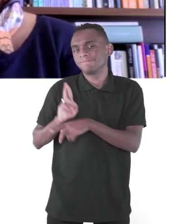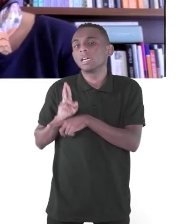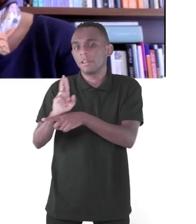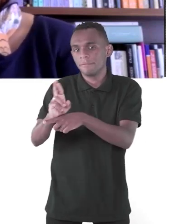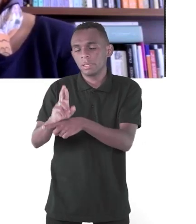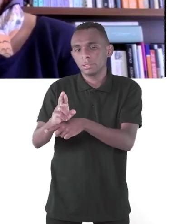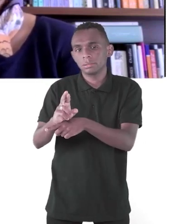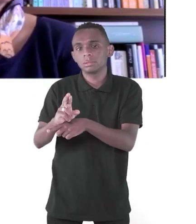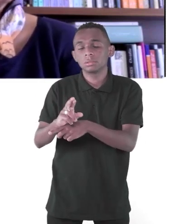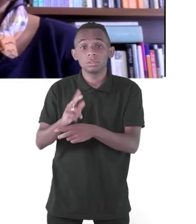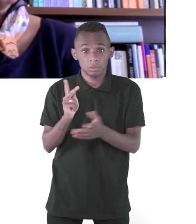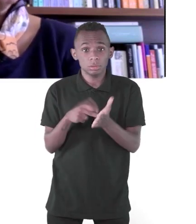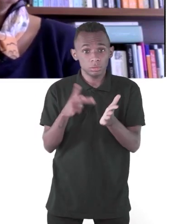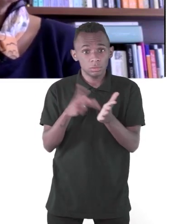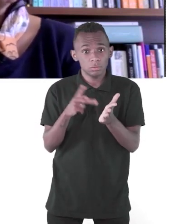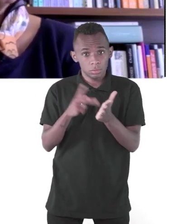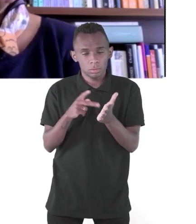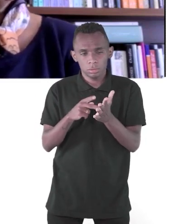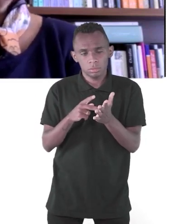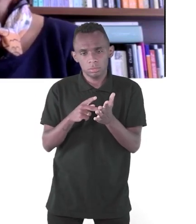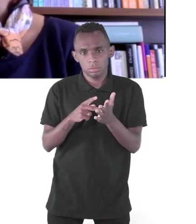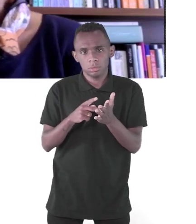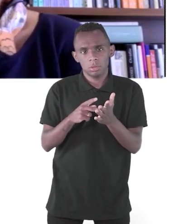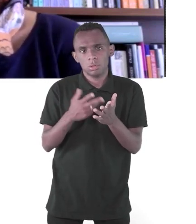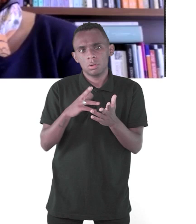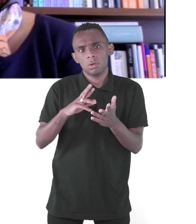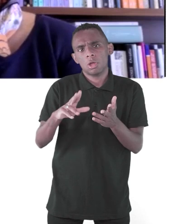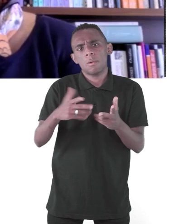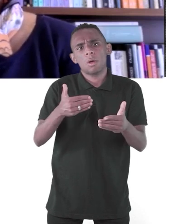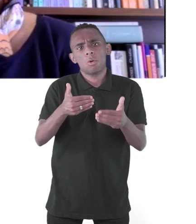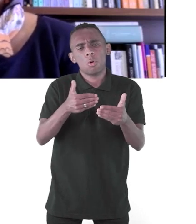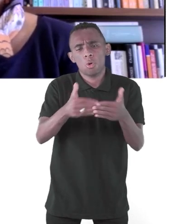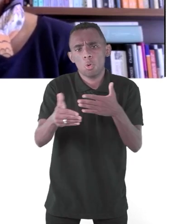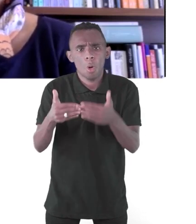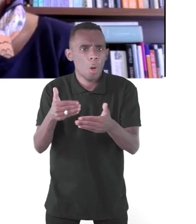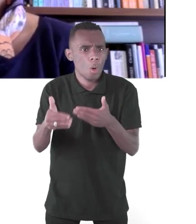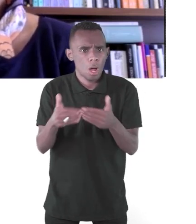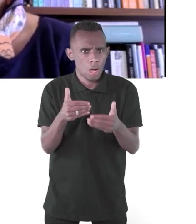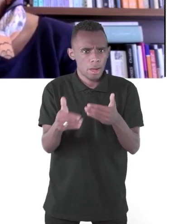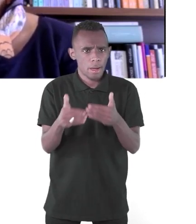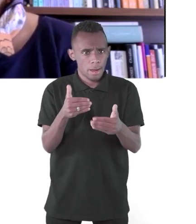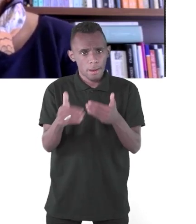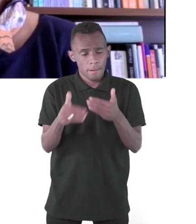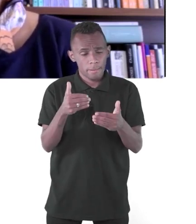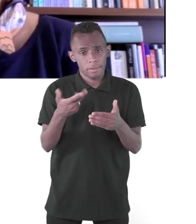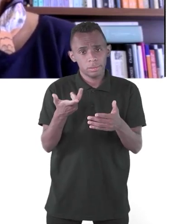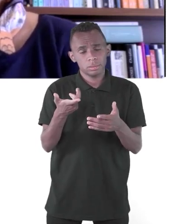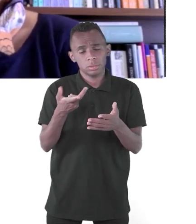né? Sim, totalmente. Não por acaso tem essa